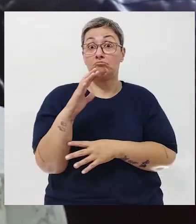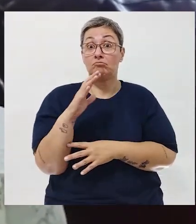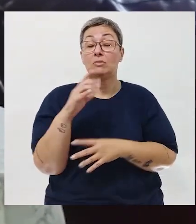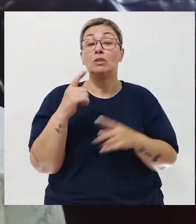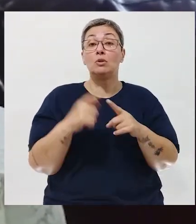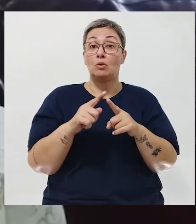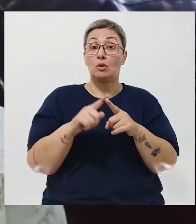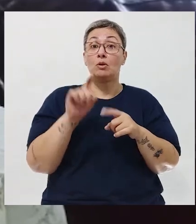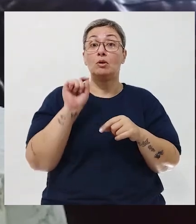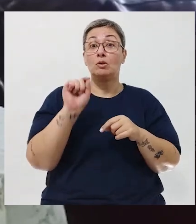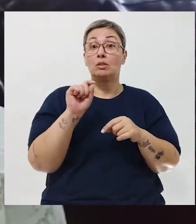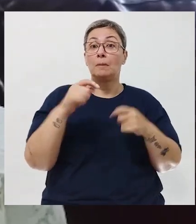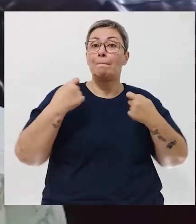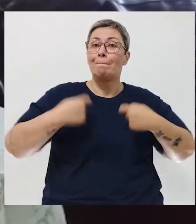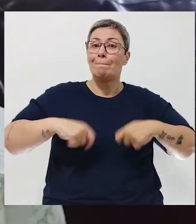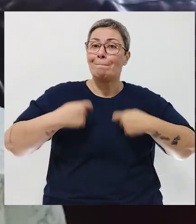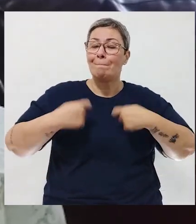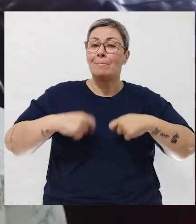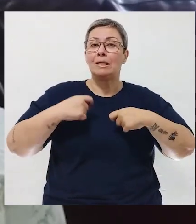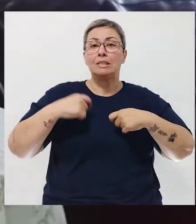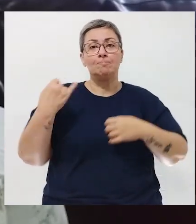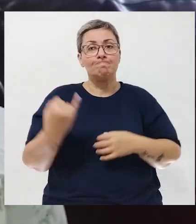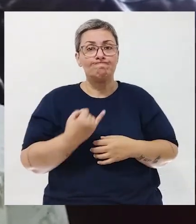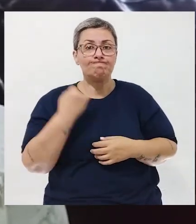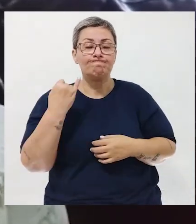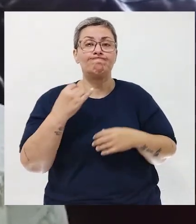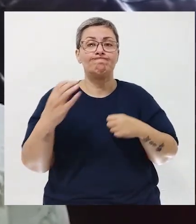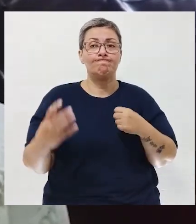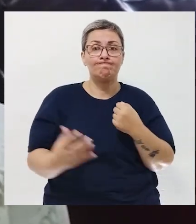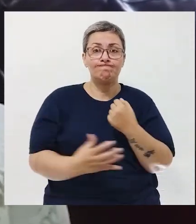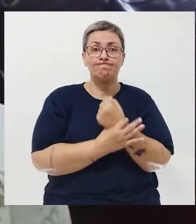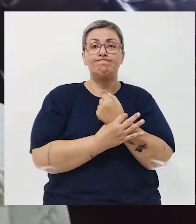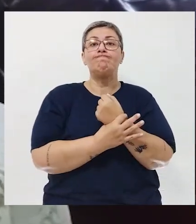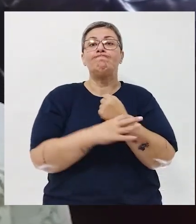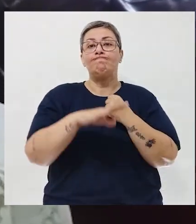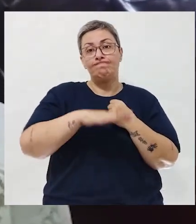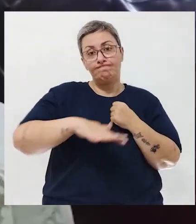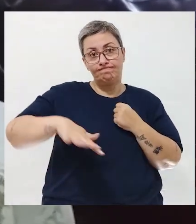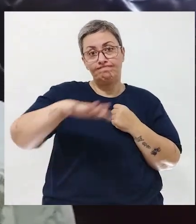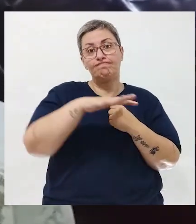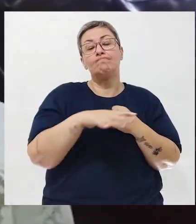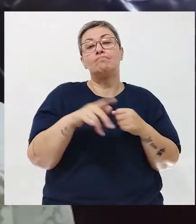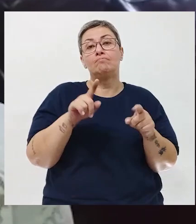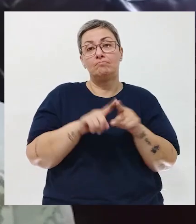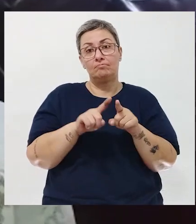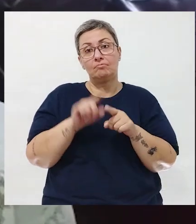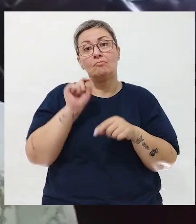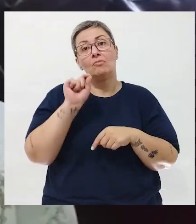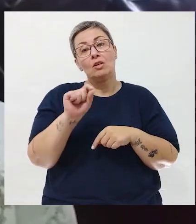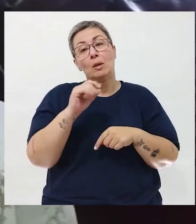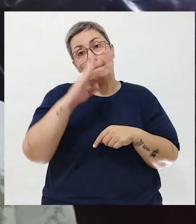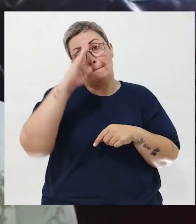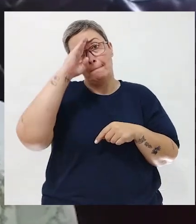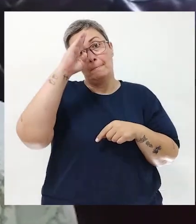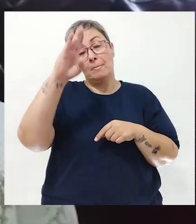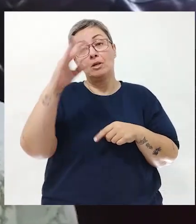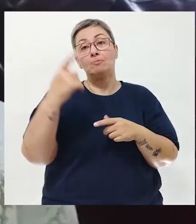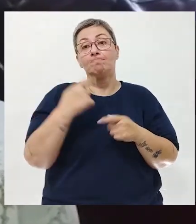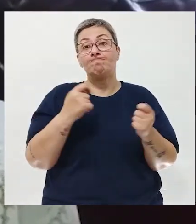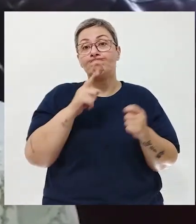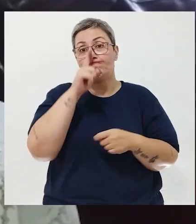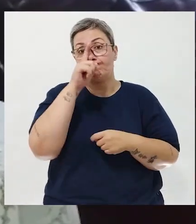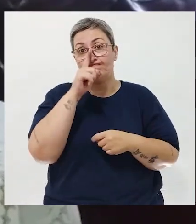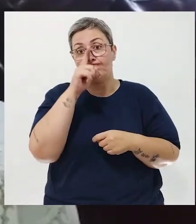parque. Então a gente tem uma necessidade muito grande de se preservar essa área, né? E a gente vê que a principal ameaça